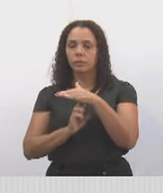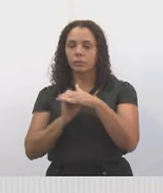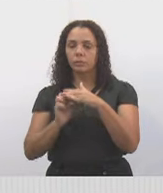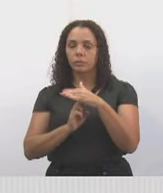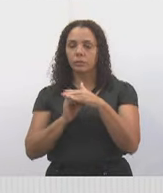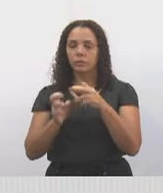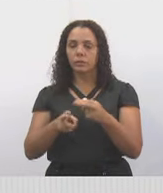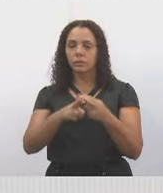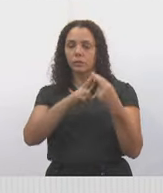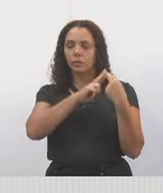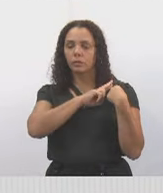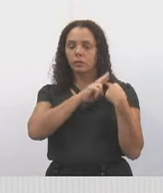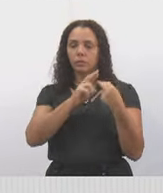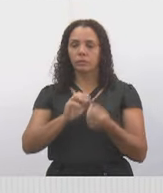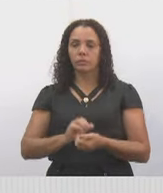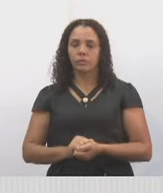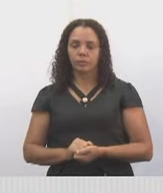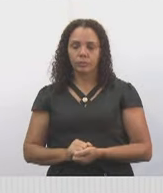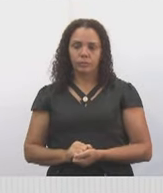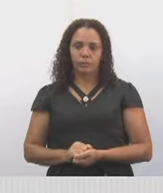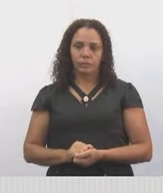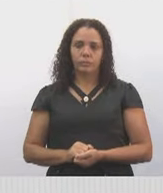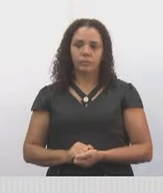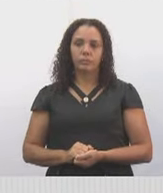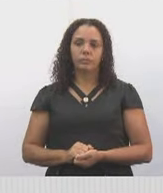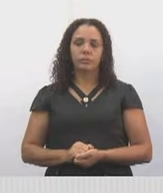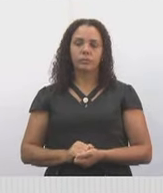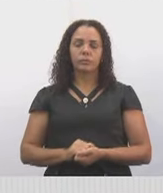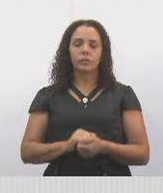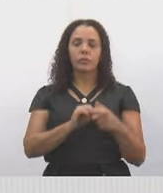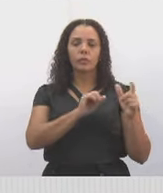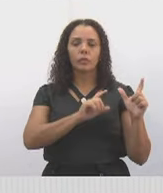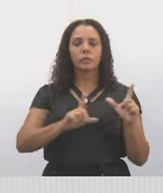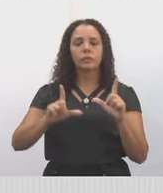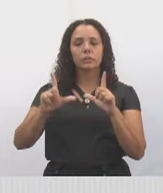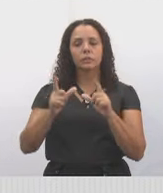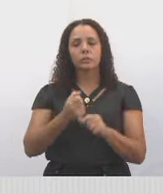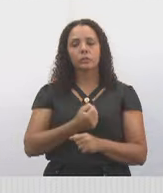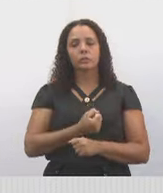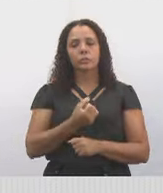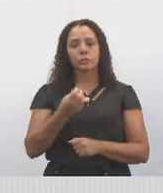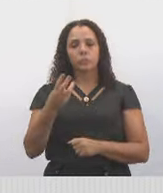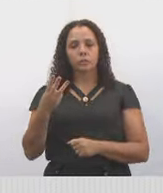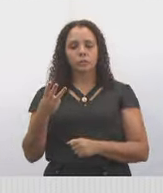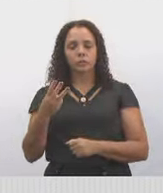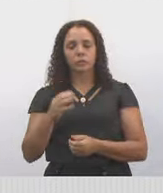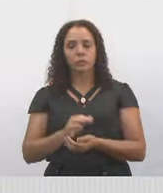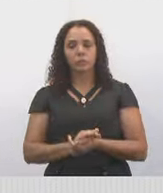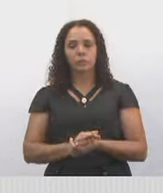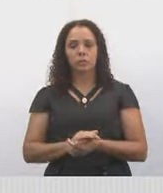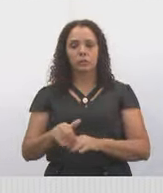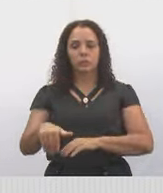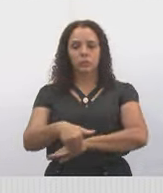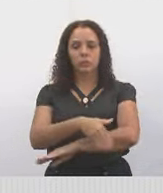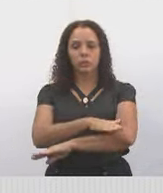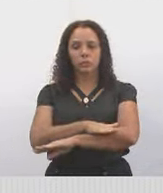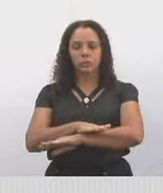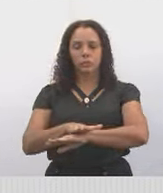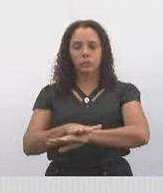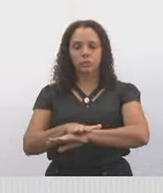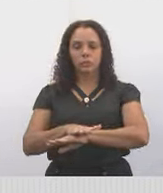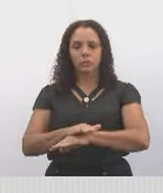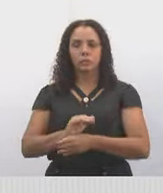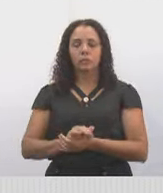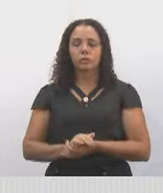respeito a essa situação O slide 3 reparo asfáltico Rua